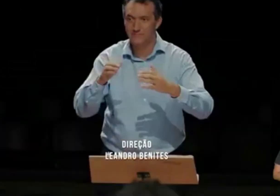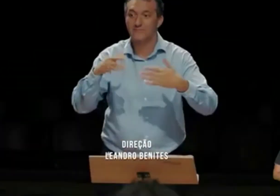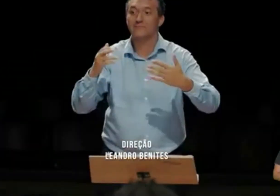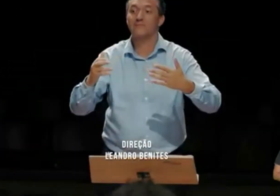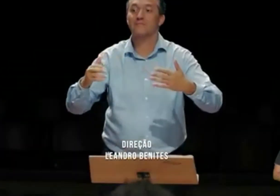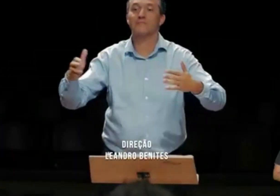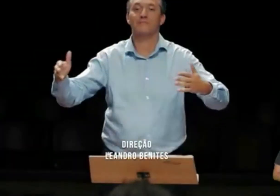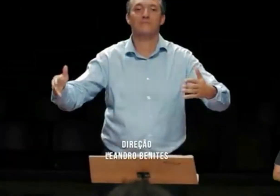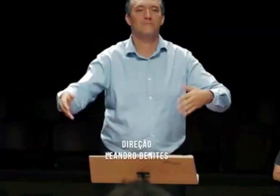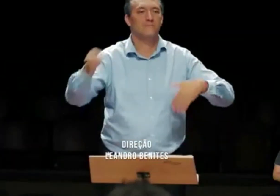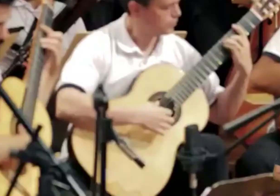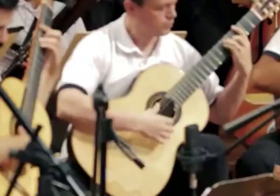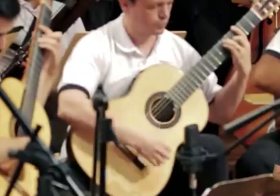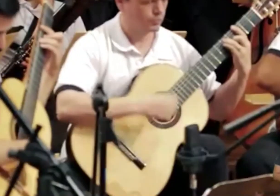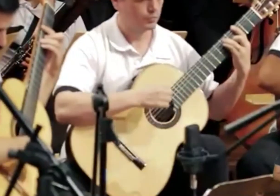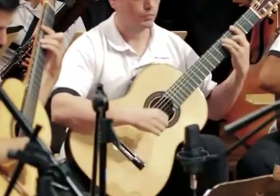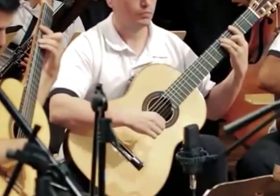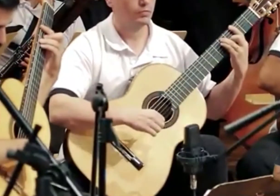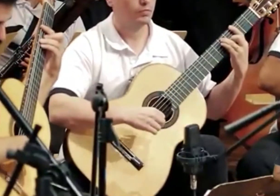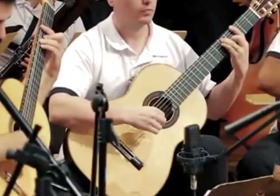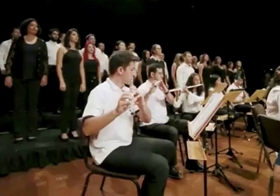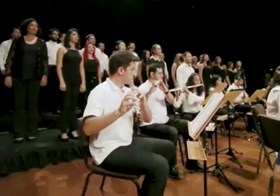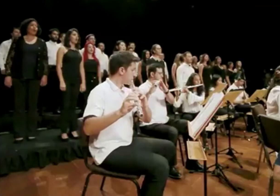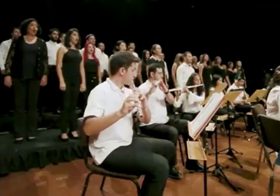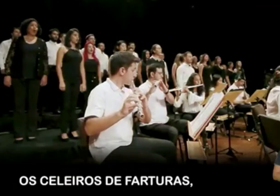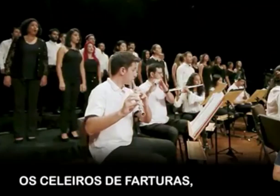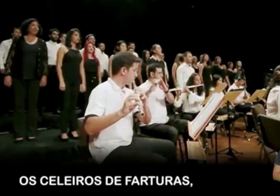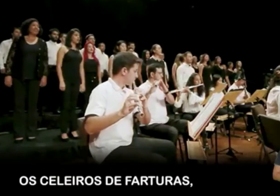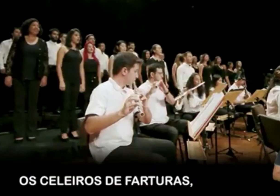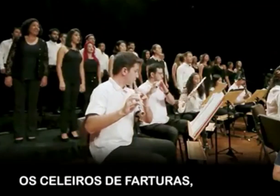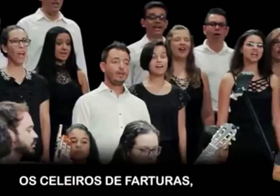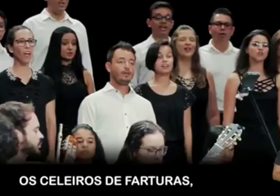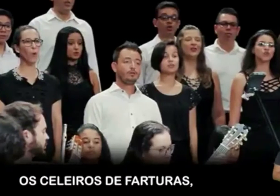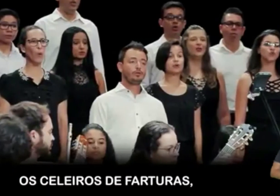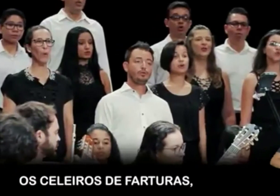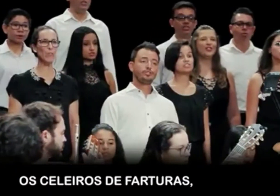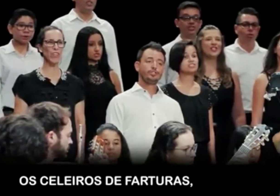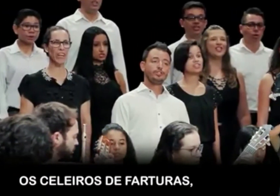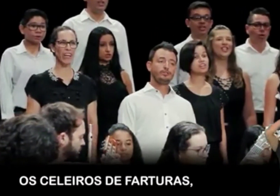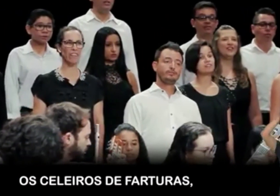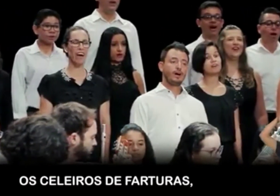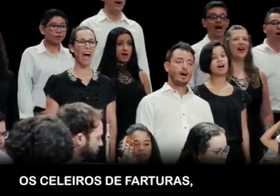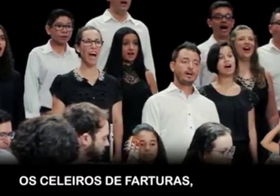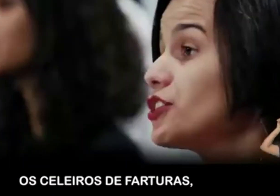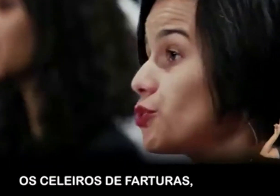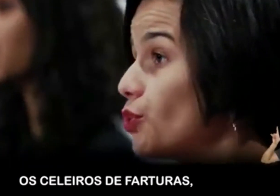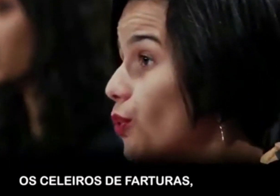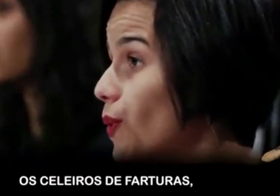Senhor,